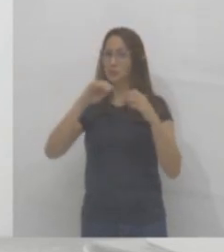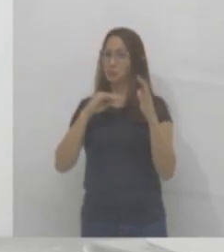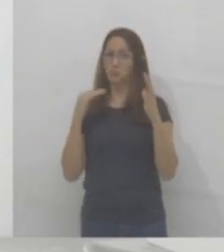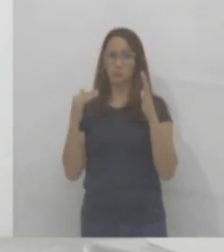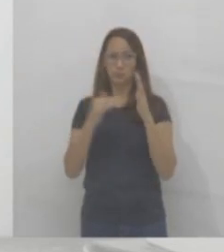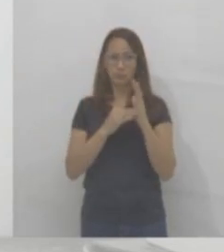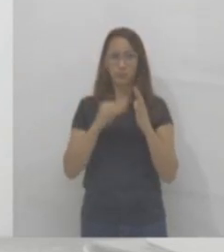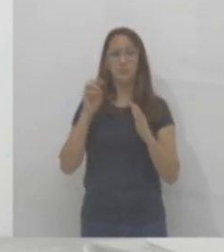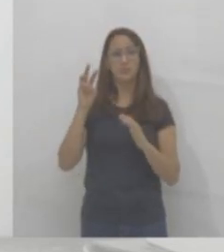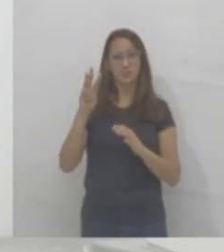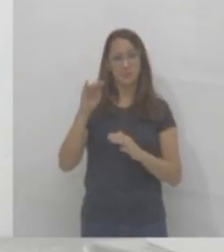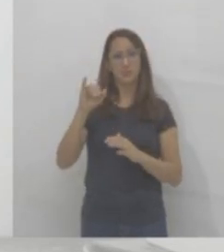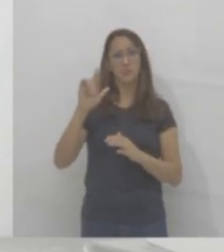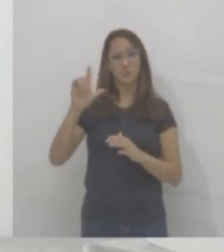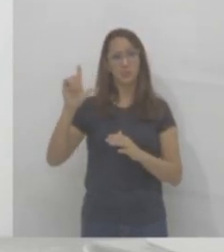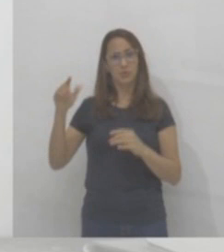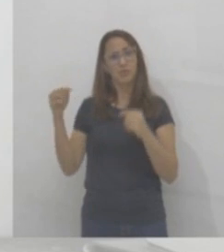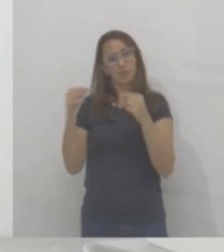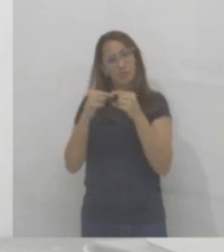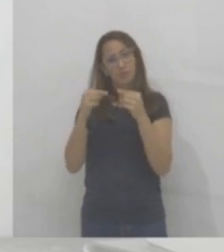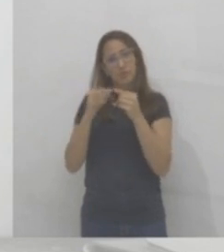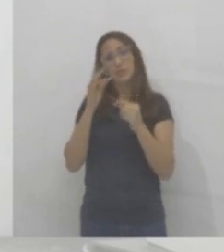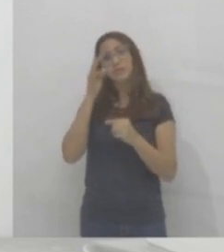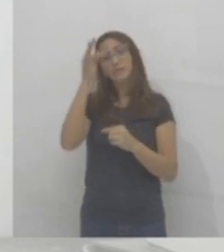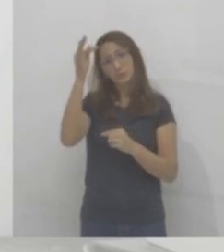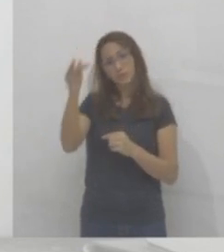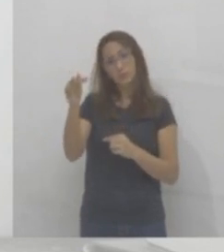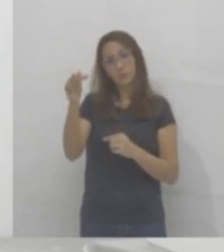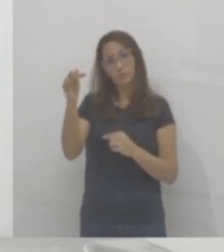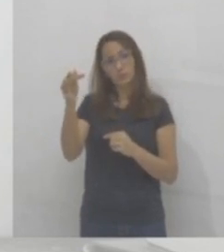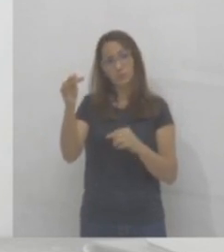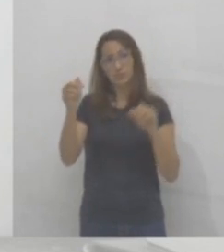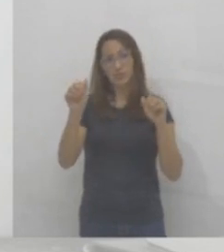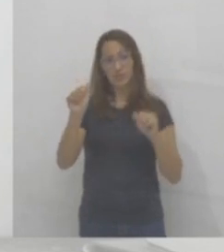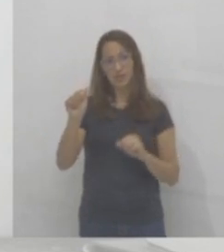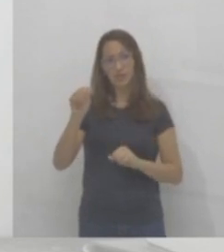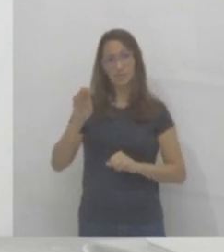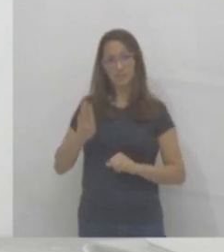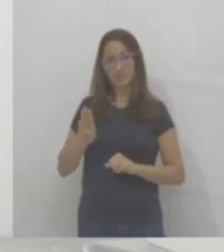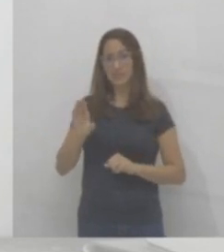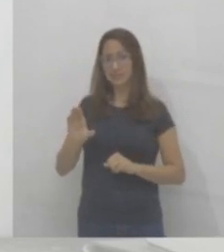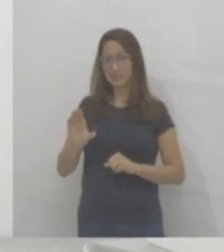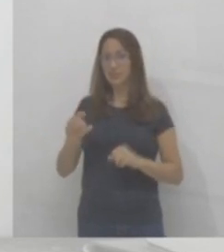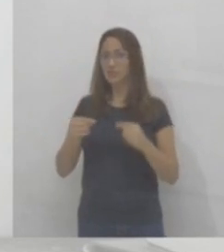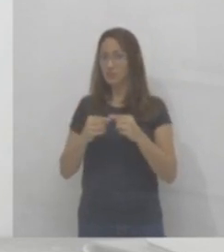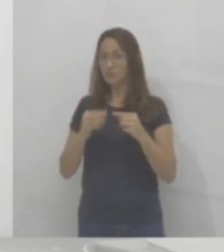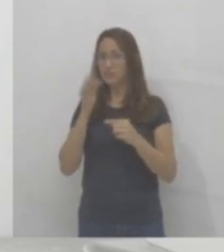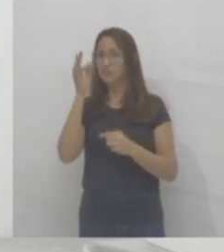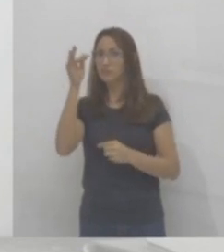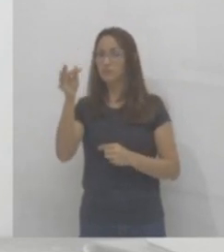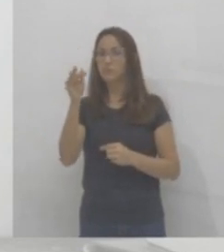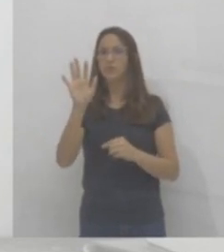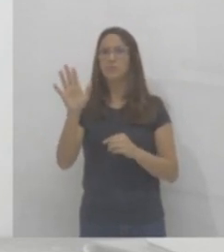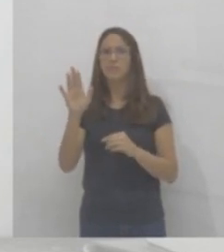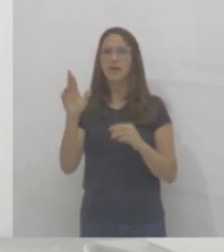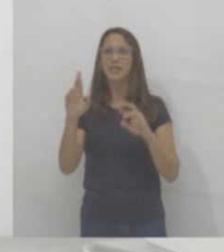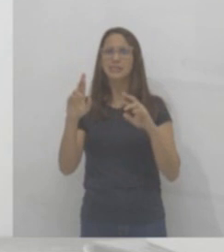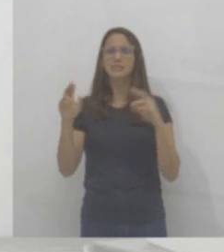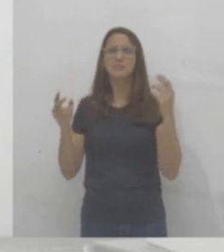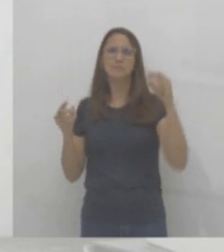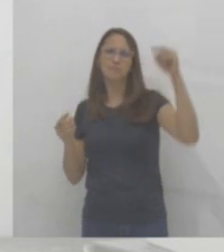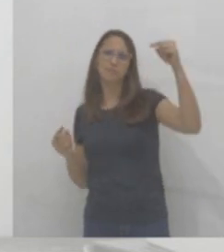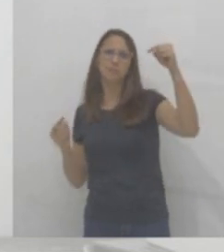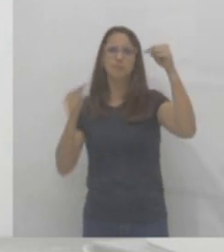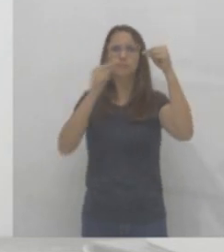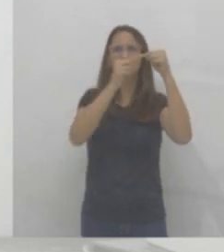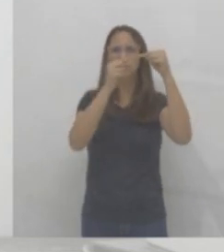então todas vão ser o resultado no futuro. Agora tente relacionar aí a ideia de cada uma delas com as 3 frases de forma condicional aqui e